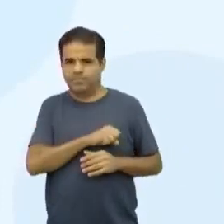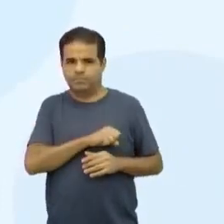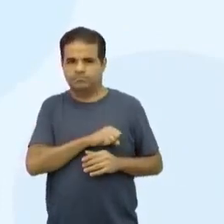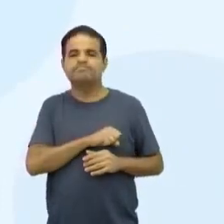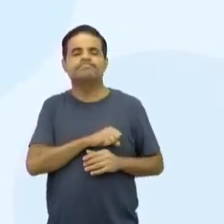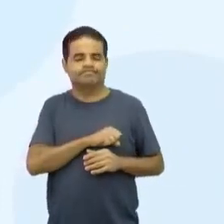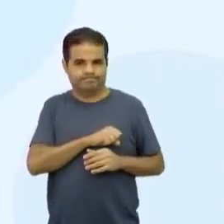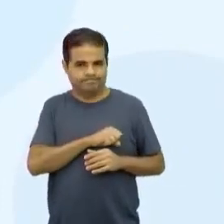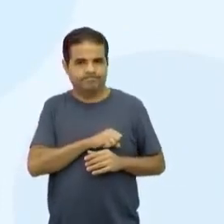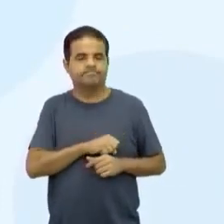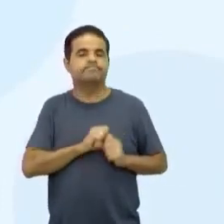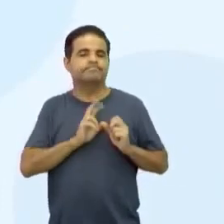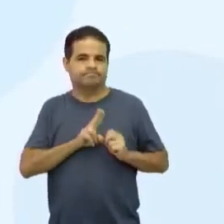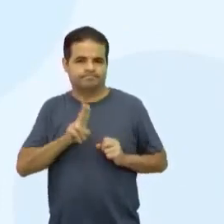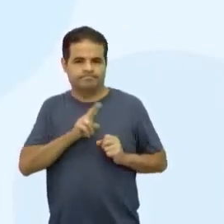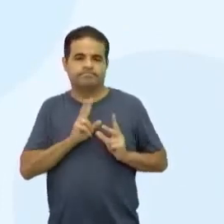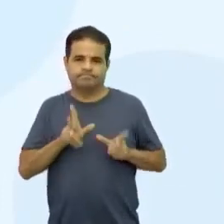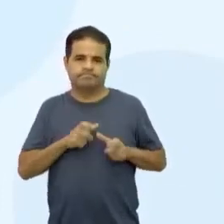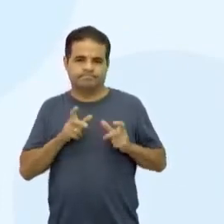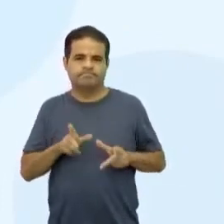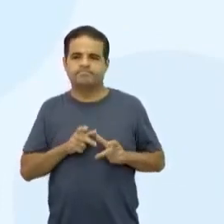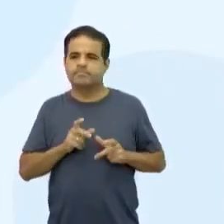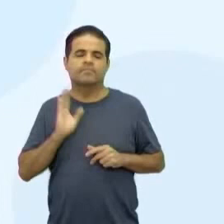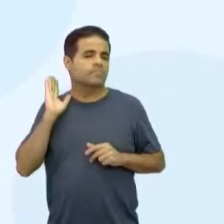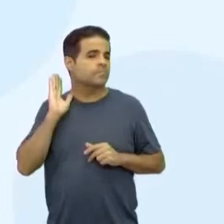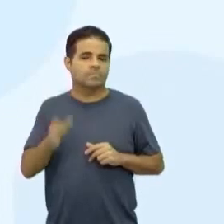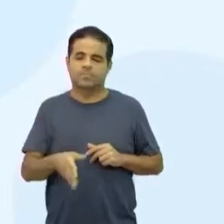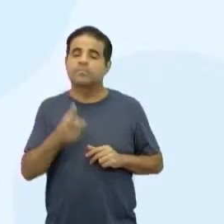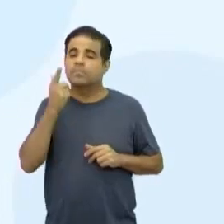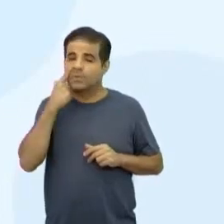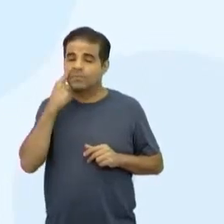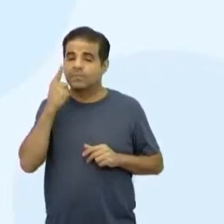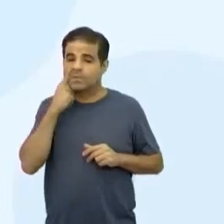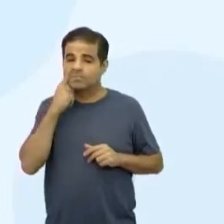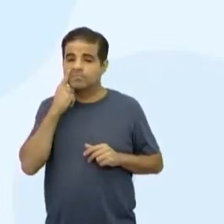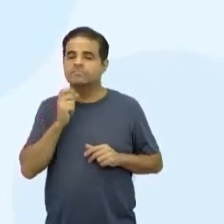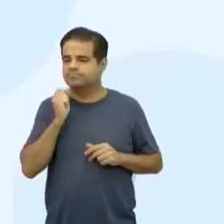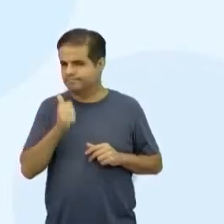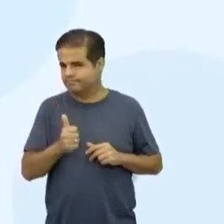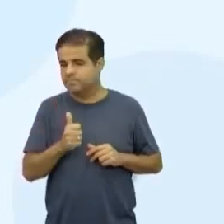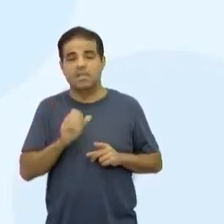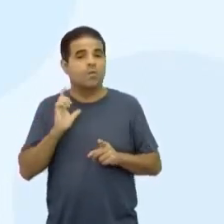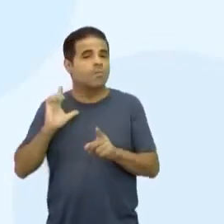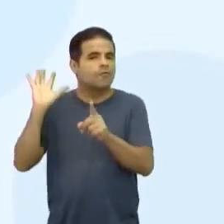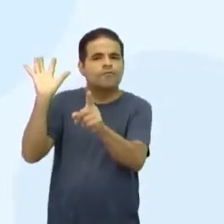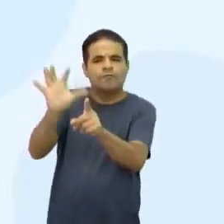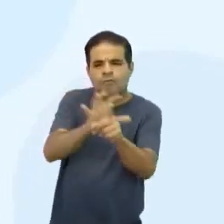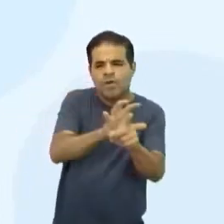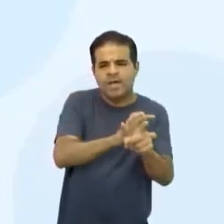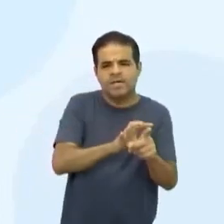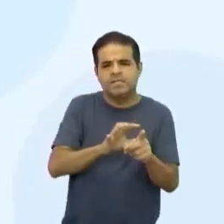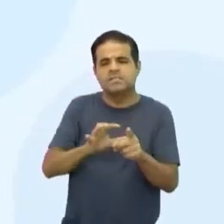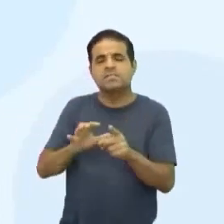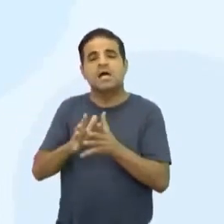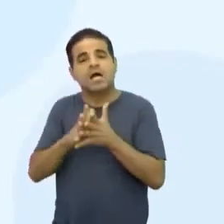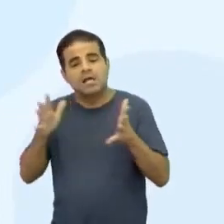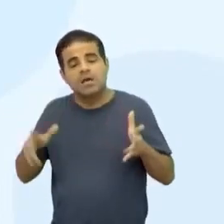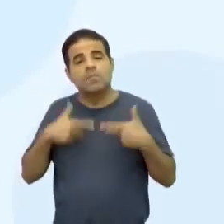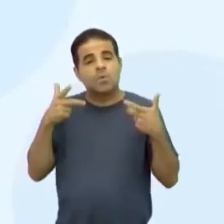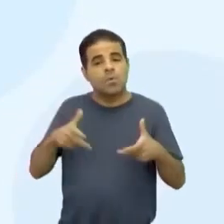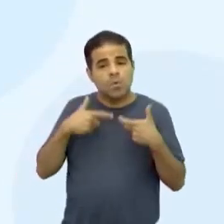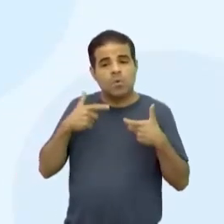imediata. Esse é o consumo direto, esse é o que nós vemos, tá? Ele tem uma influência muito grande, só que o